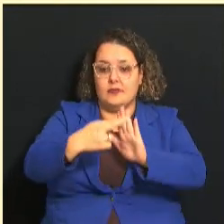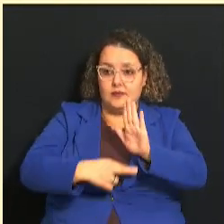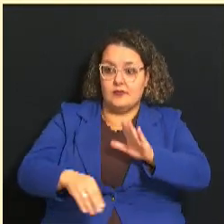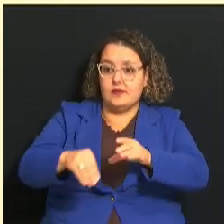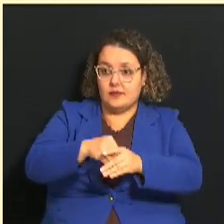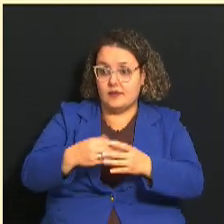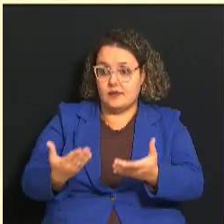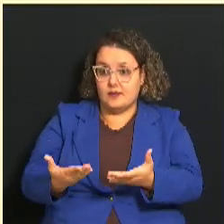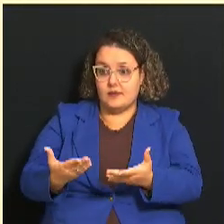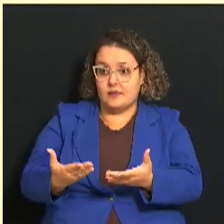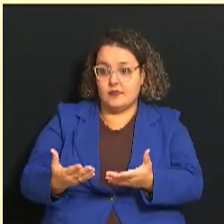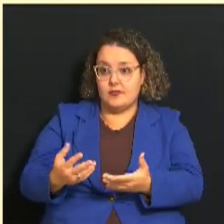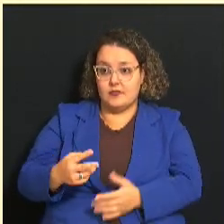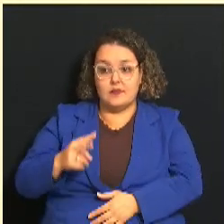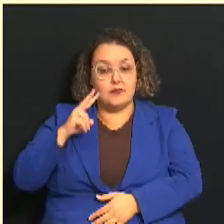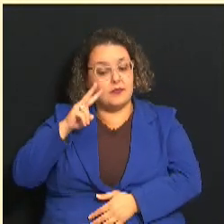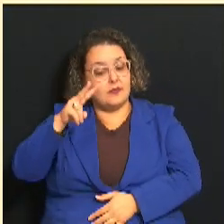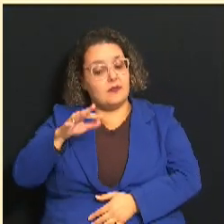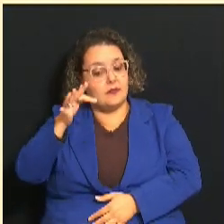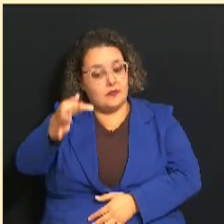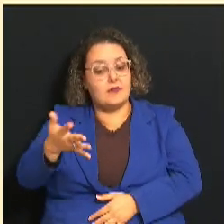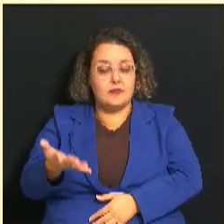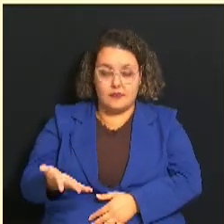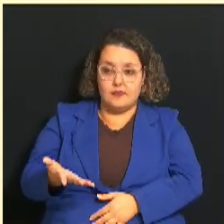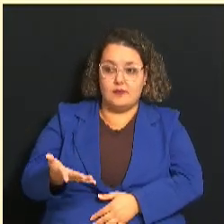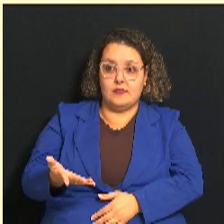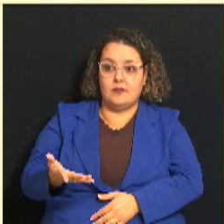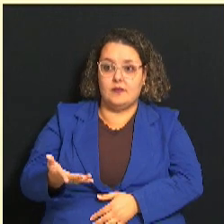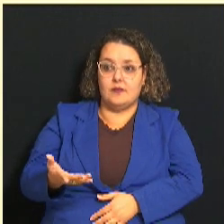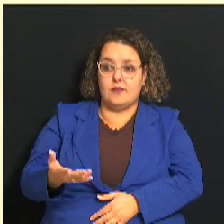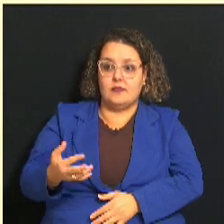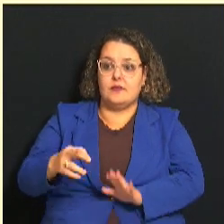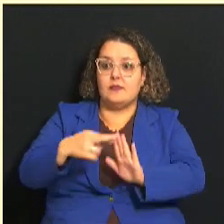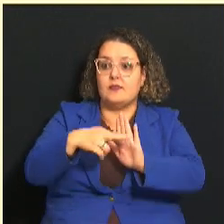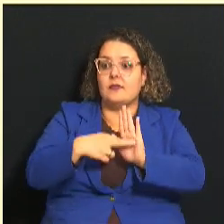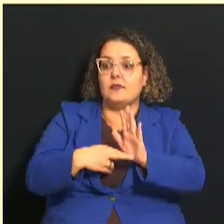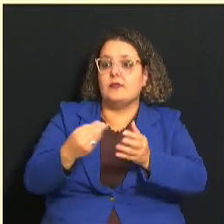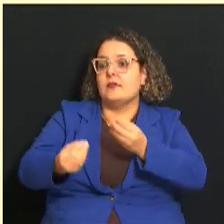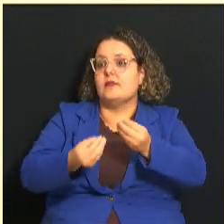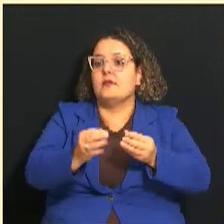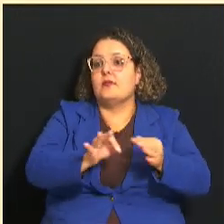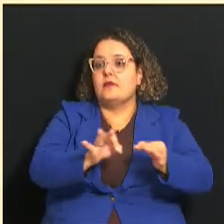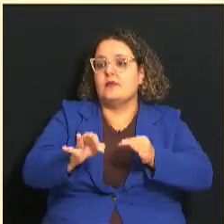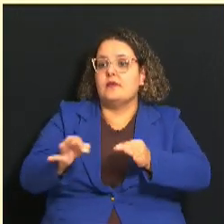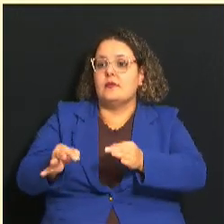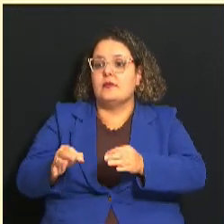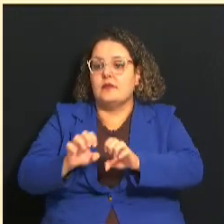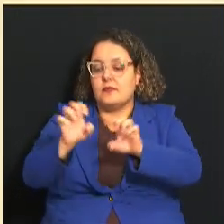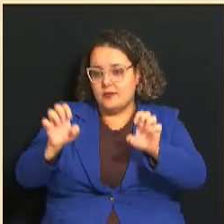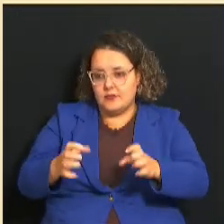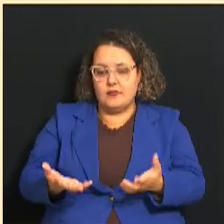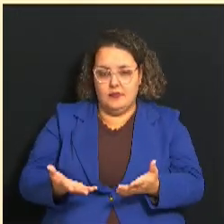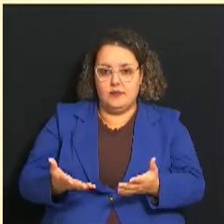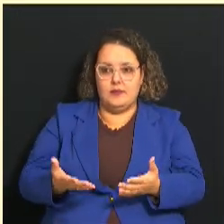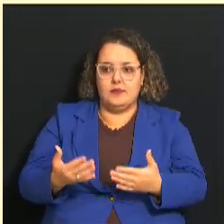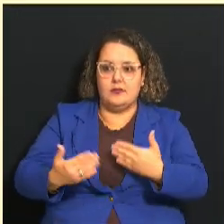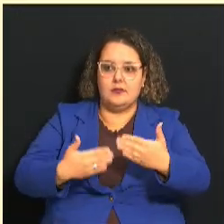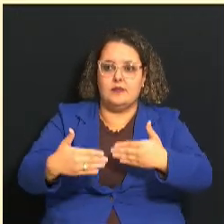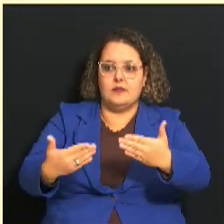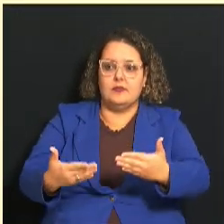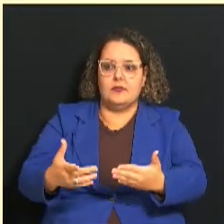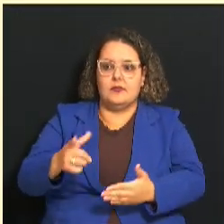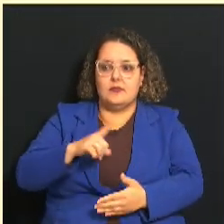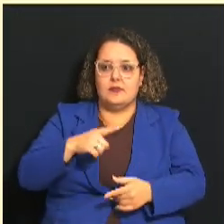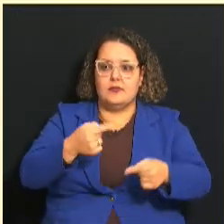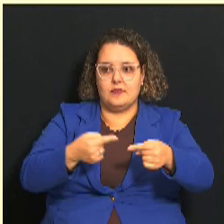que prevê que é necessidade, esse regimento é como é que a frente vai ser organizada, estruturada e conduzida. Tivemos um